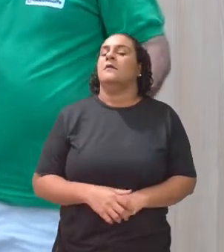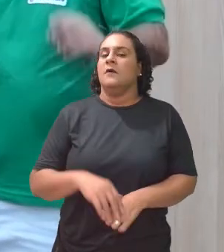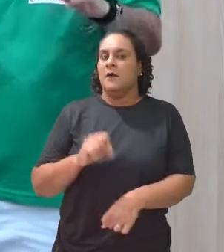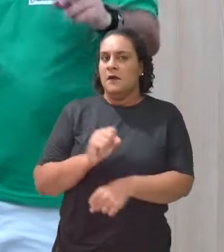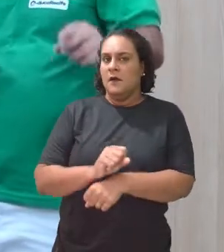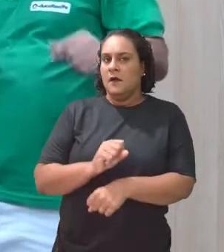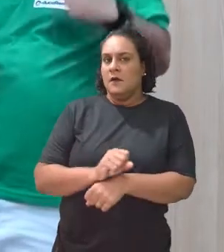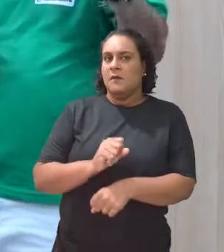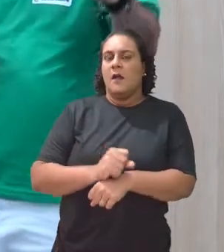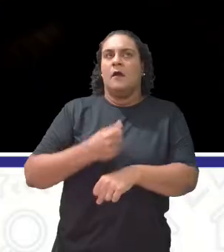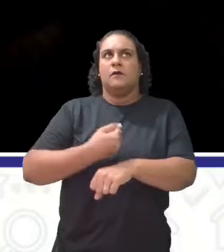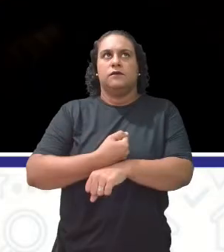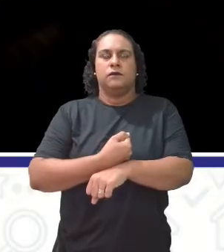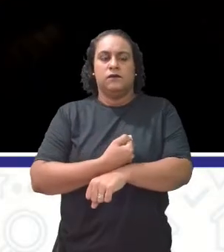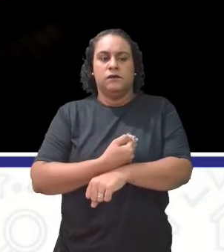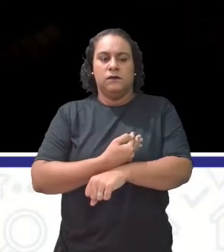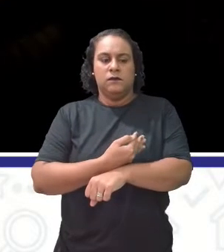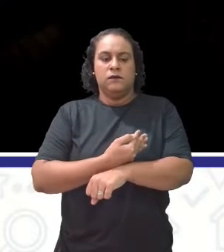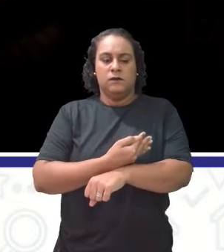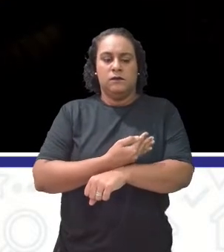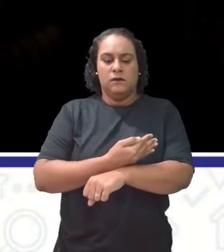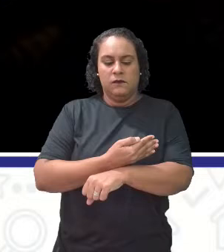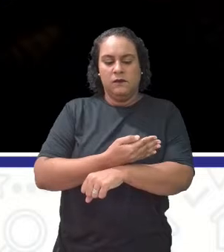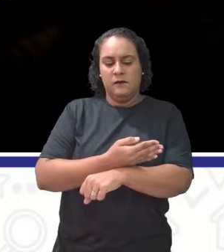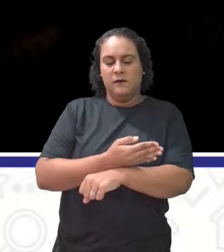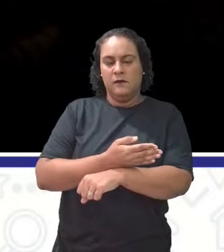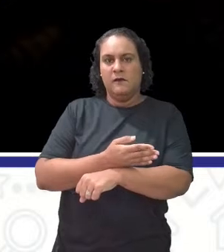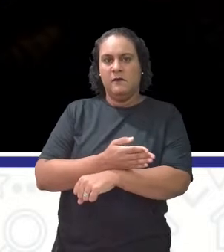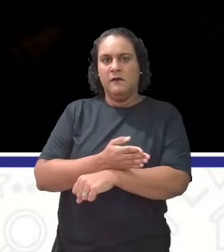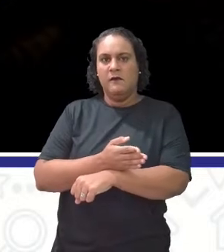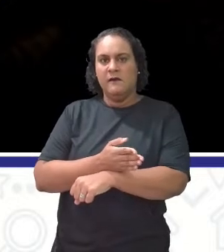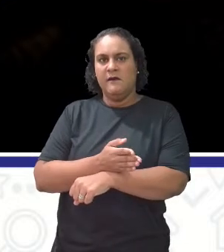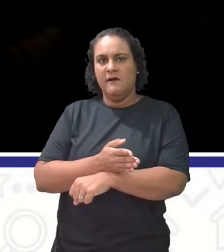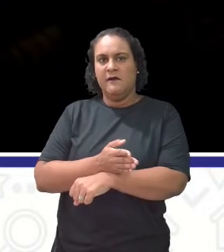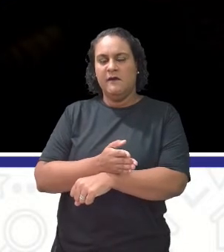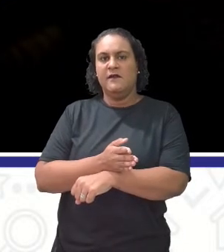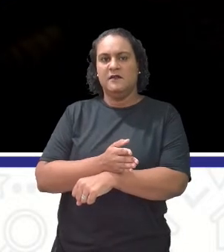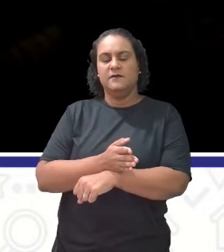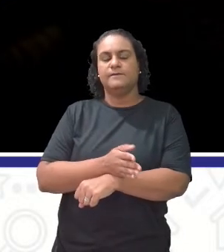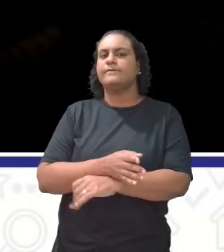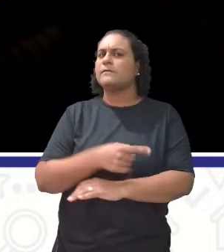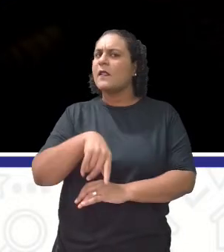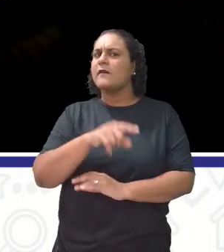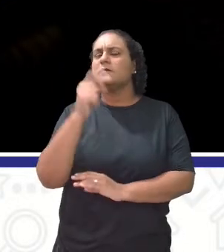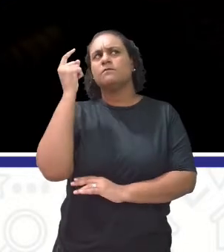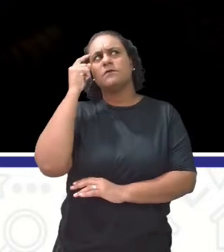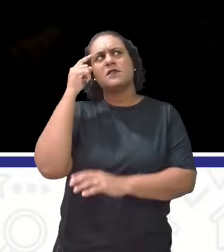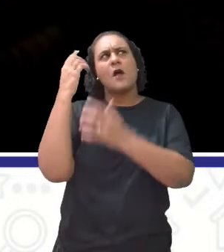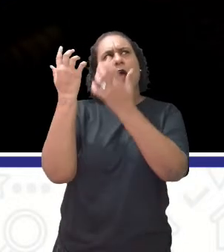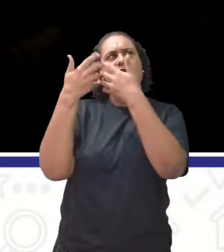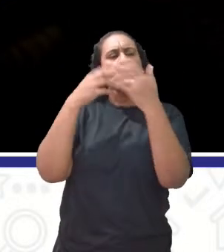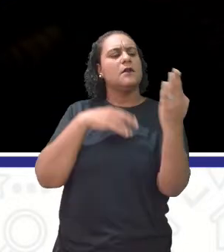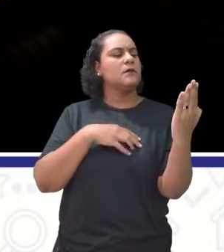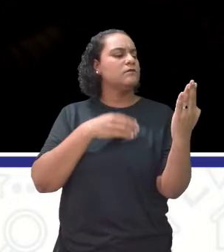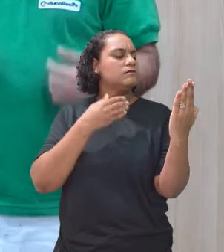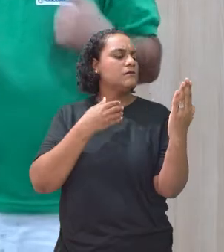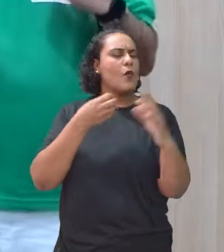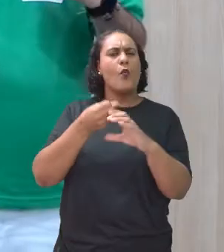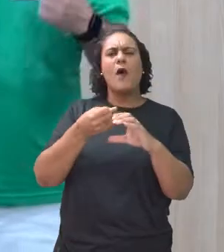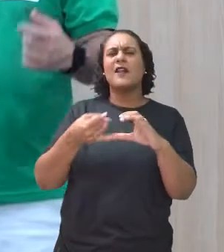né? Relógio passando, tempinho aí para você fazer isso. Então, vá pensando aí nas suas